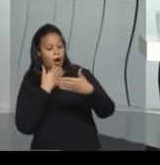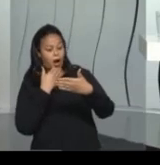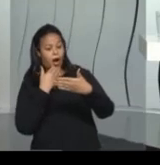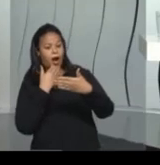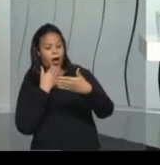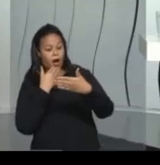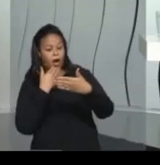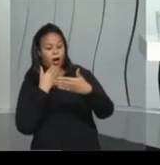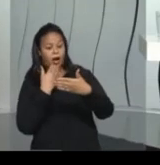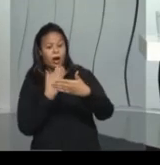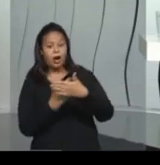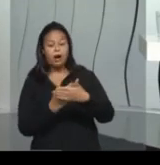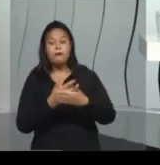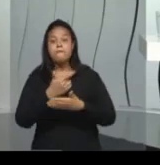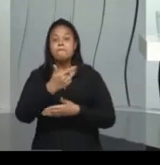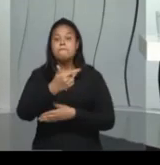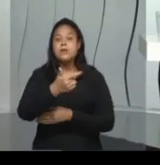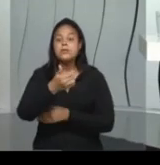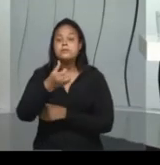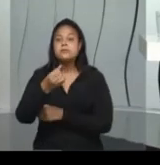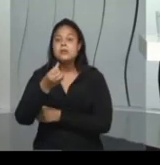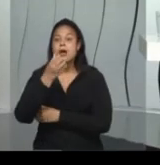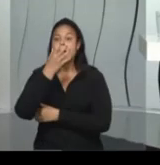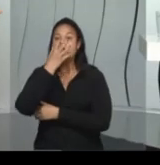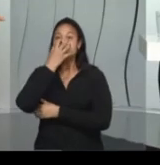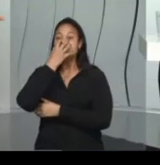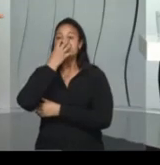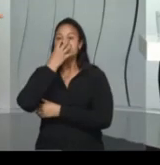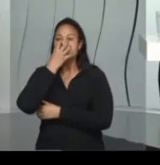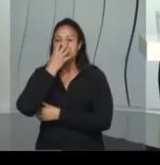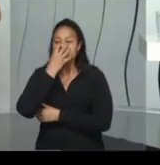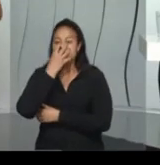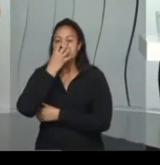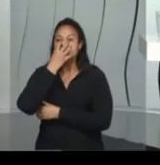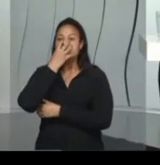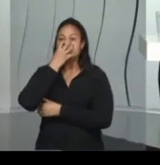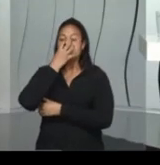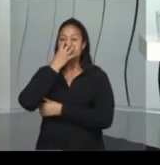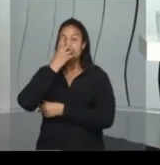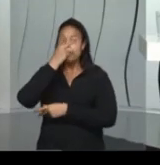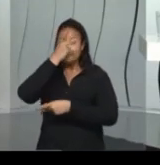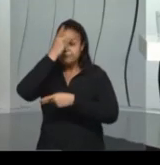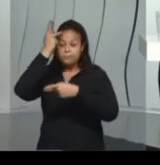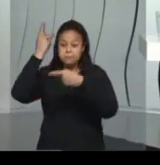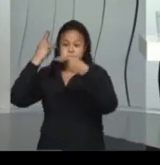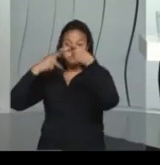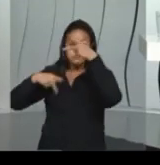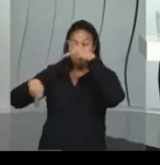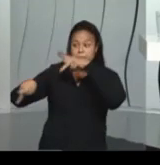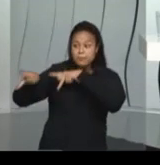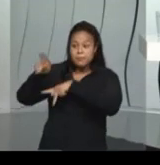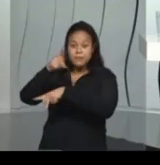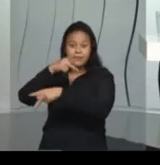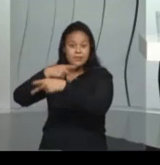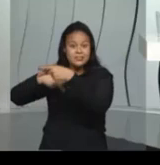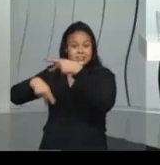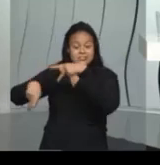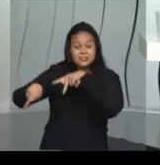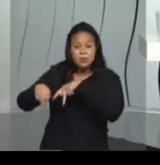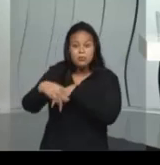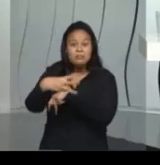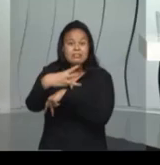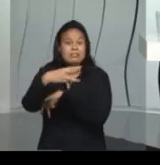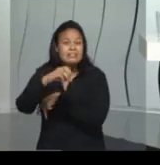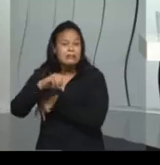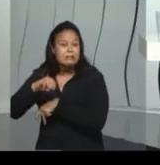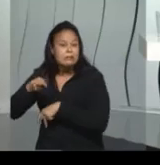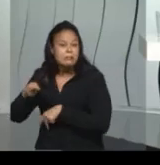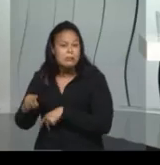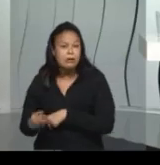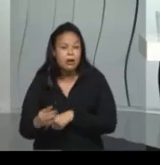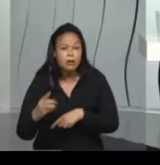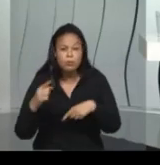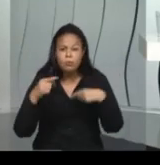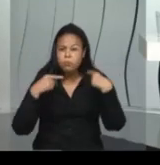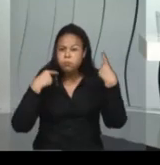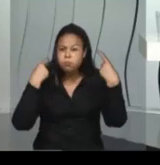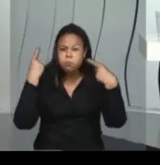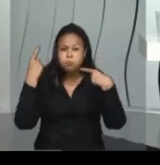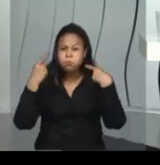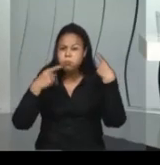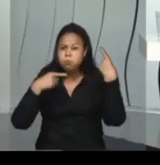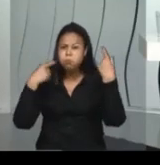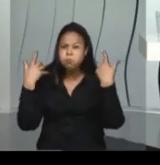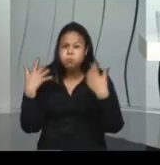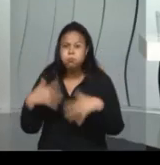26 respiradores para uma população de 30 milhões, uma loucura. Então, até